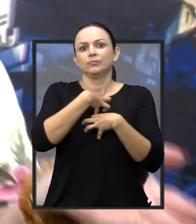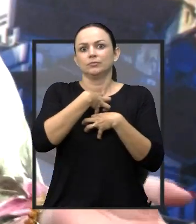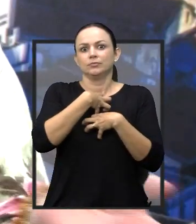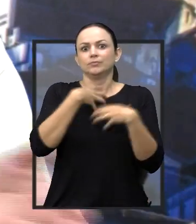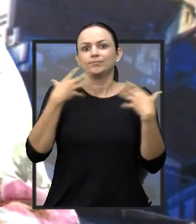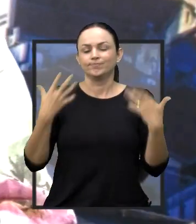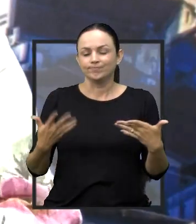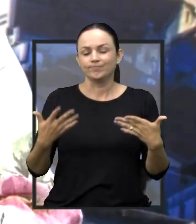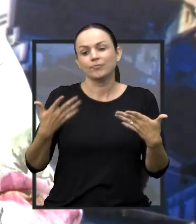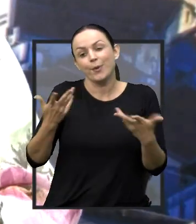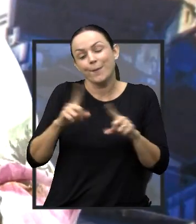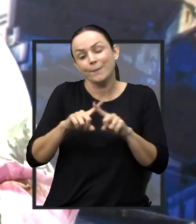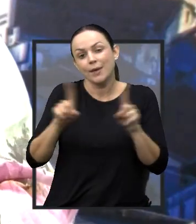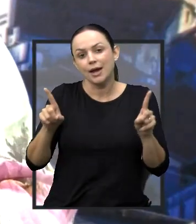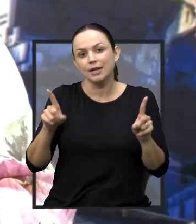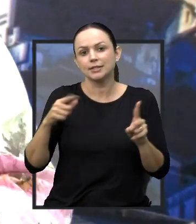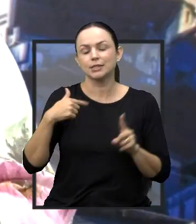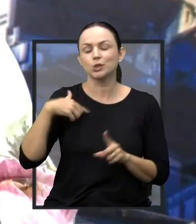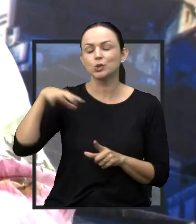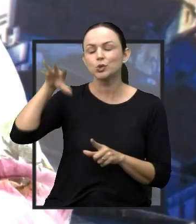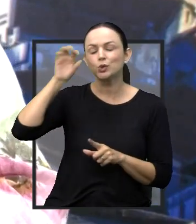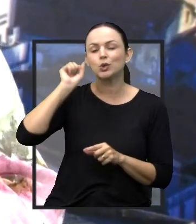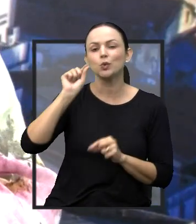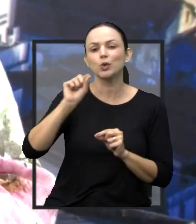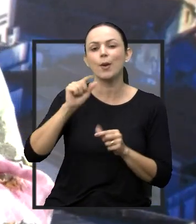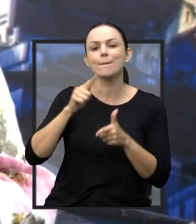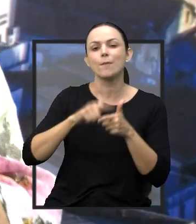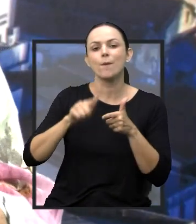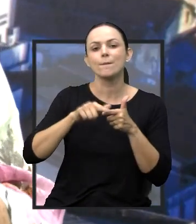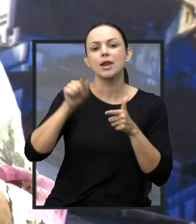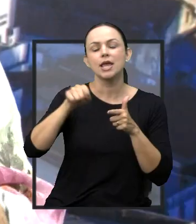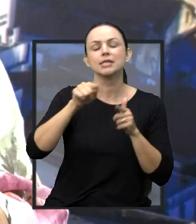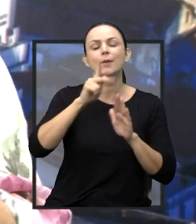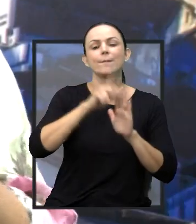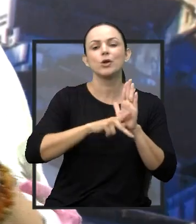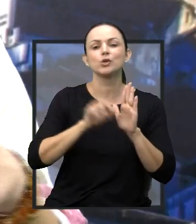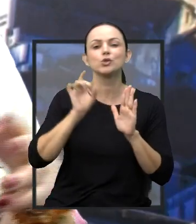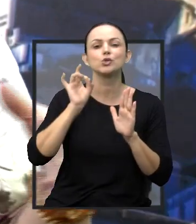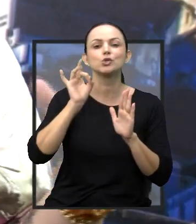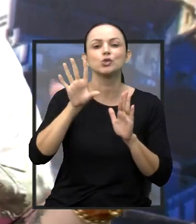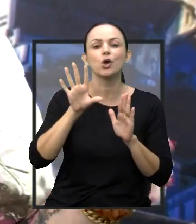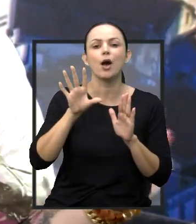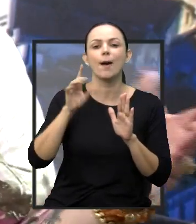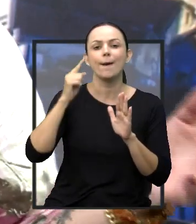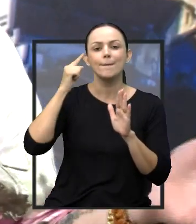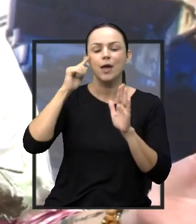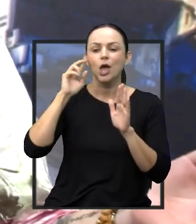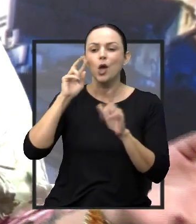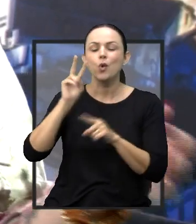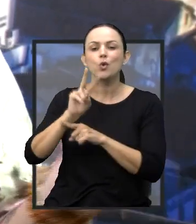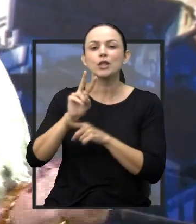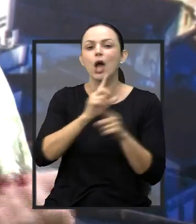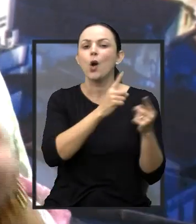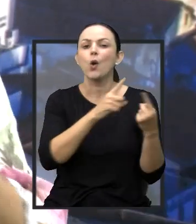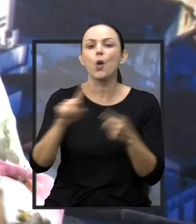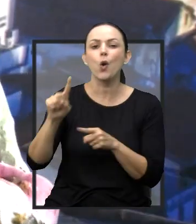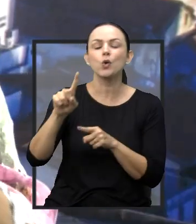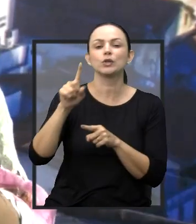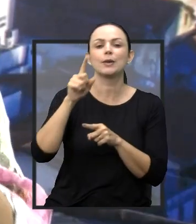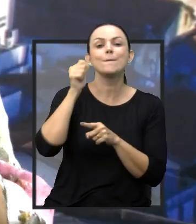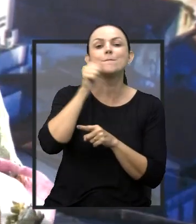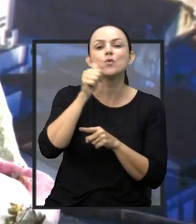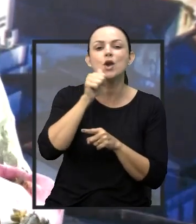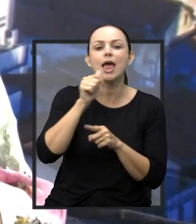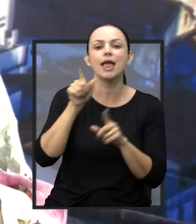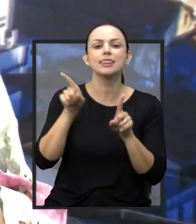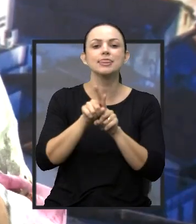Porque escutei, inclusive, que o problema desse projeto é que ele só busca cuidar da misoginia contra mulheres, deveria cuidar